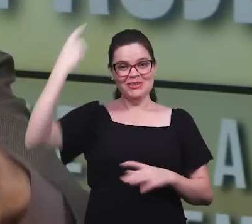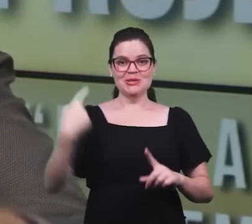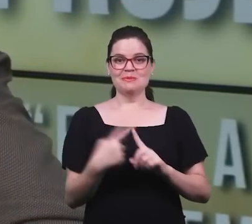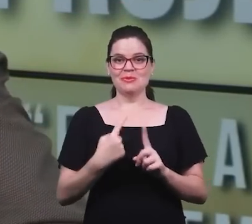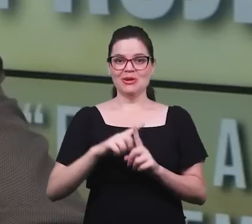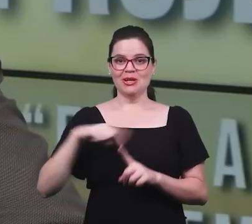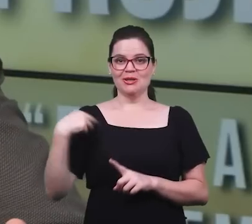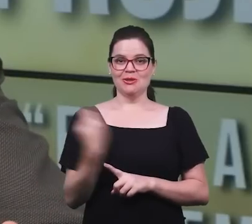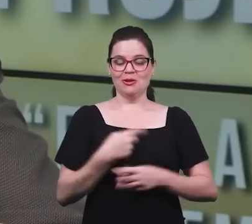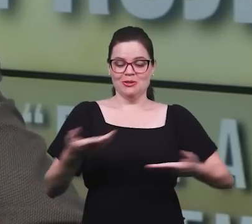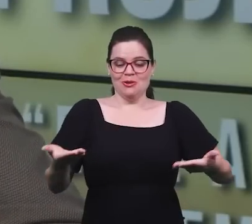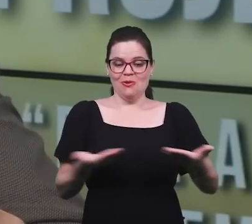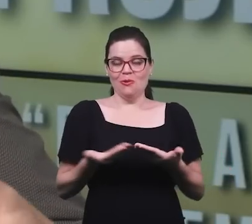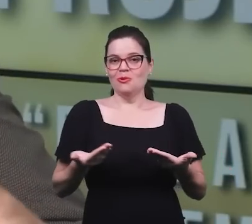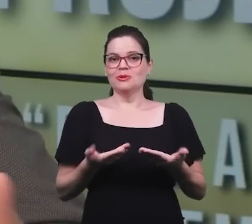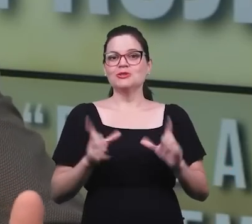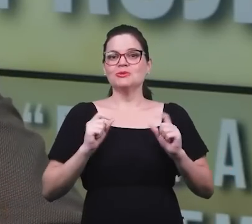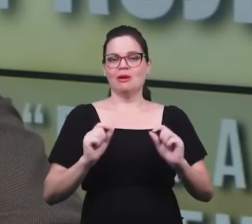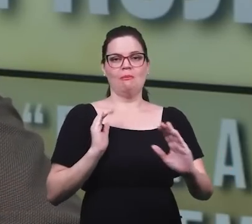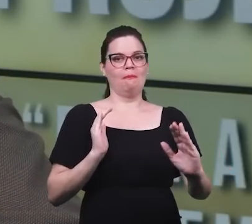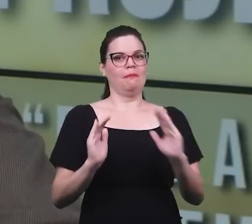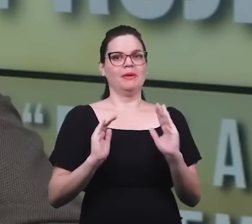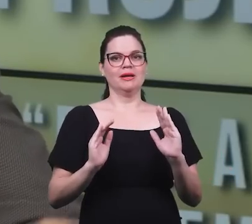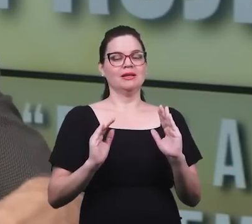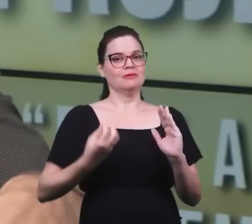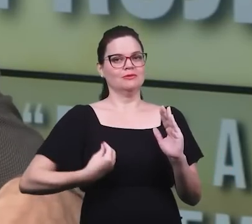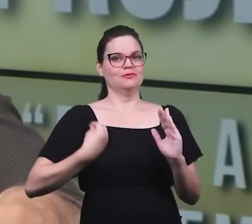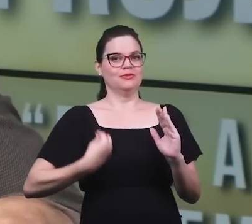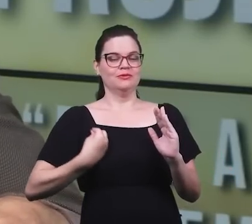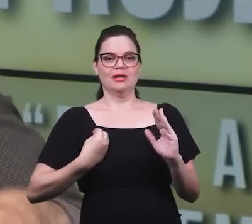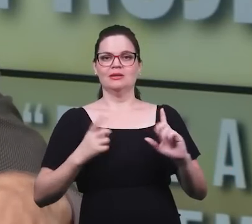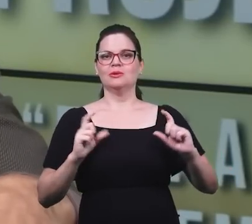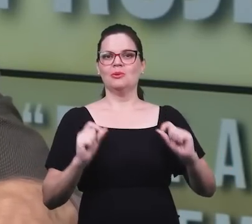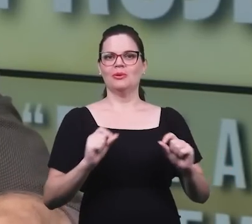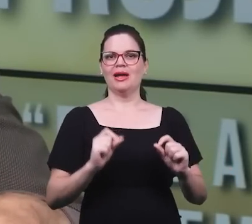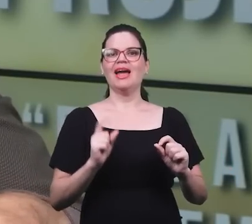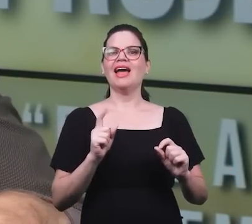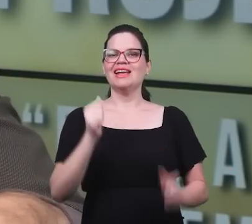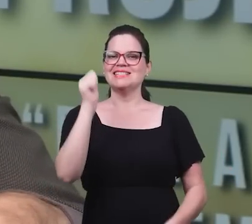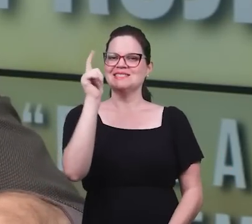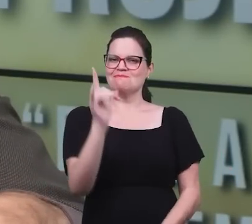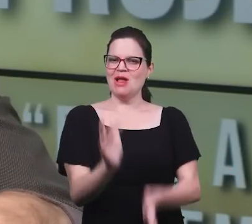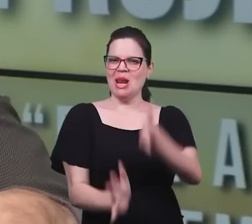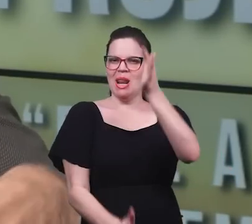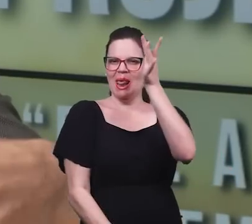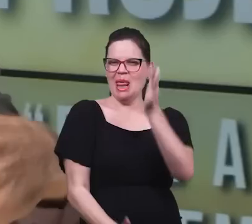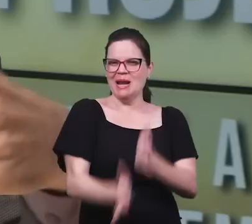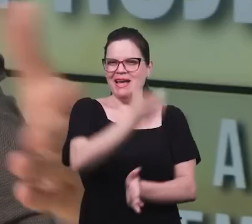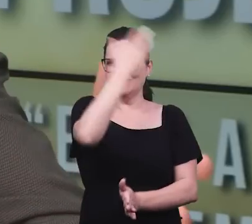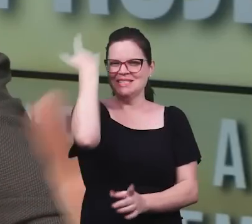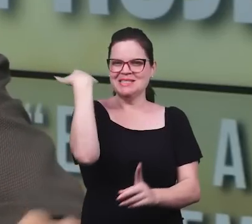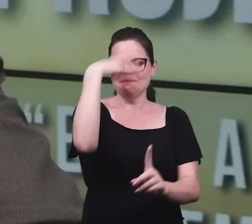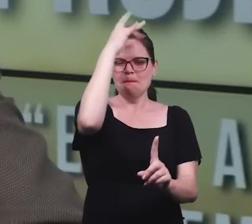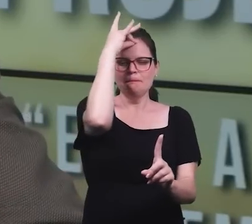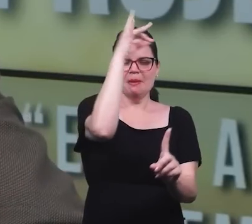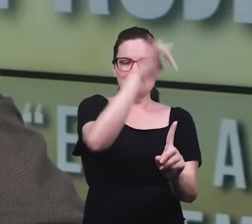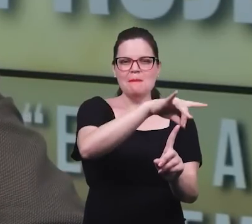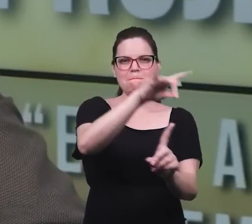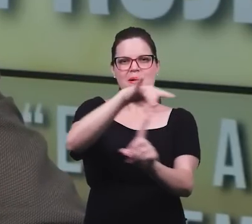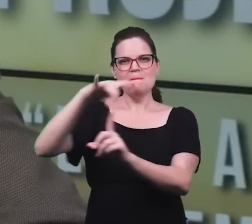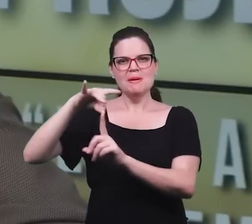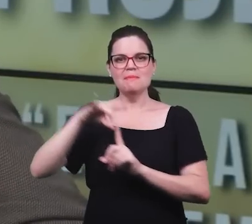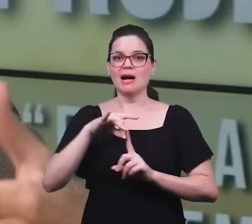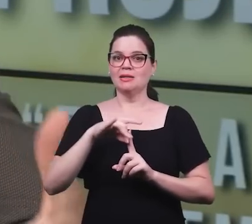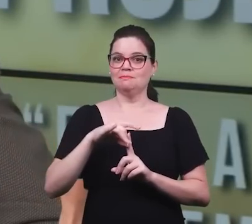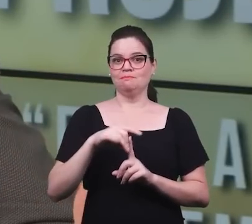nós hoje estamos vivendo, na história da igreja, nos últimos dias, Muito derramarei do meu Espírito sobre toda a casa. Aí vossos filhos, não